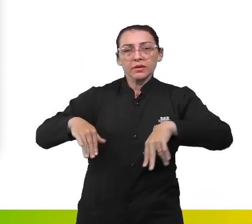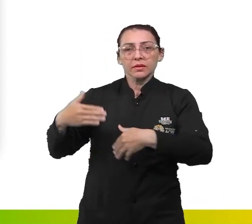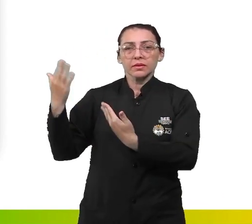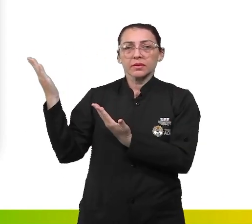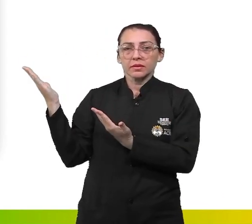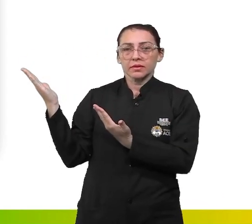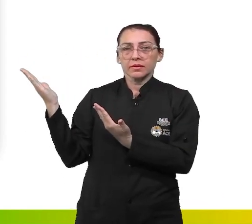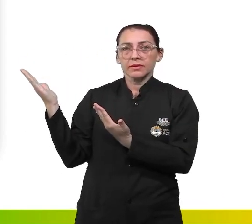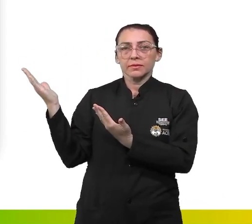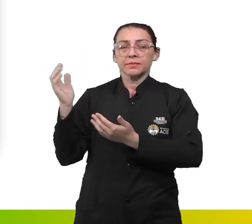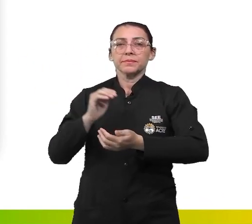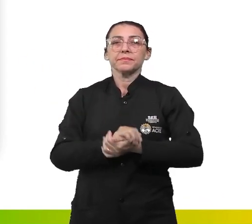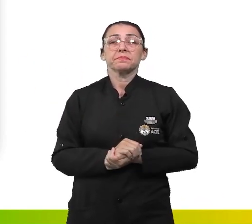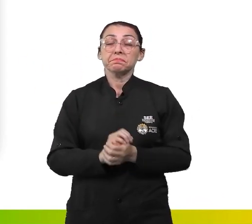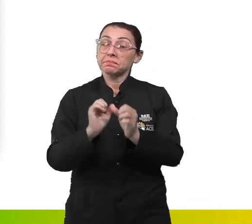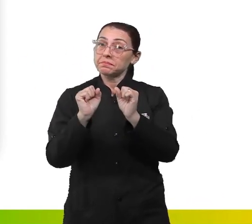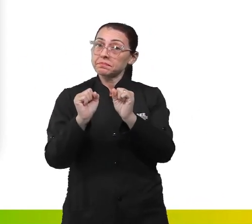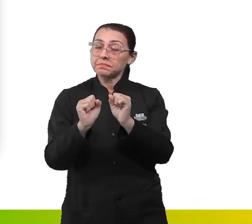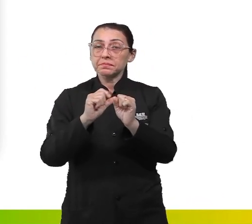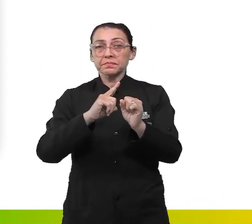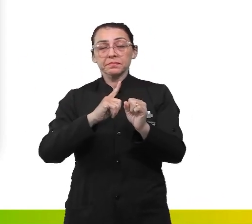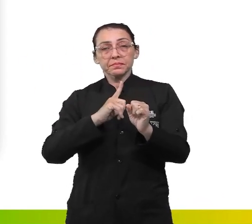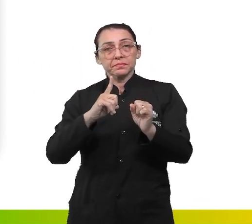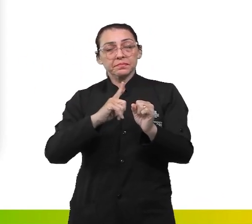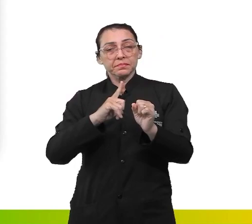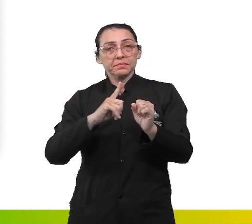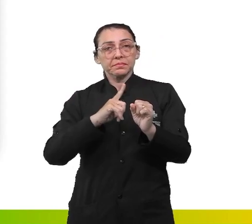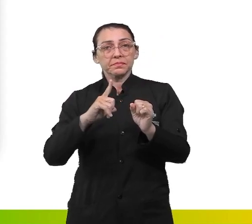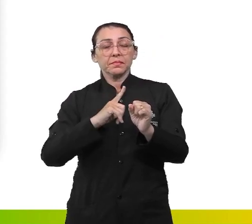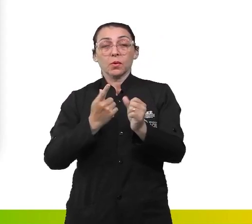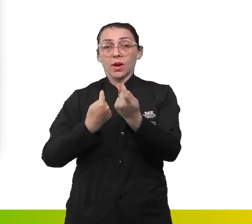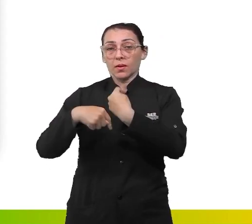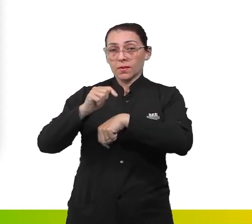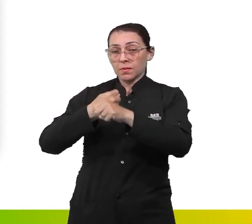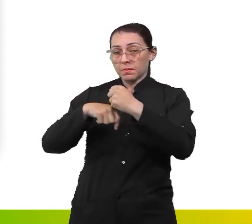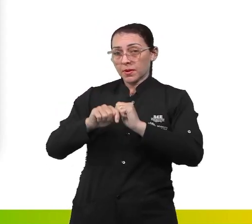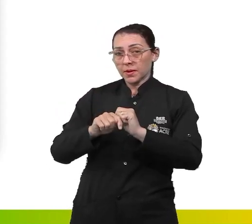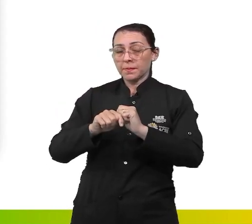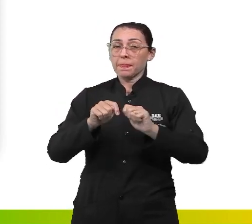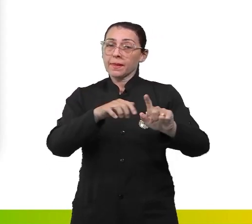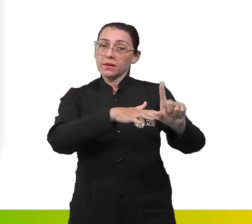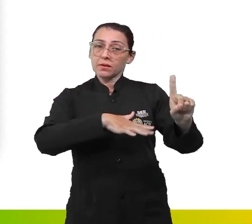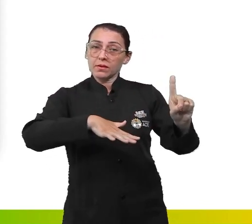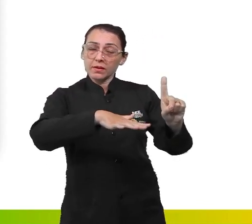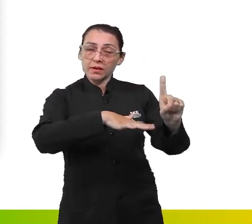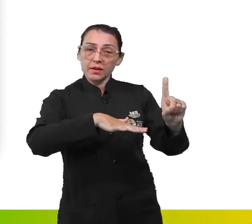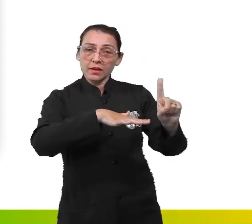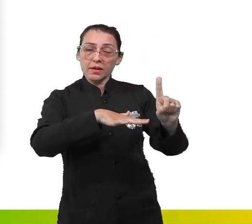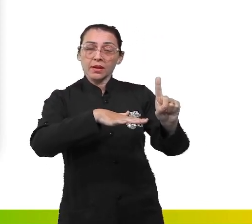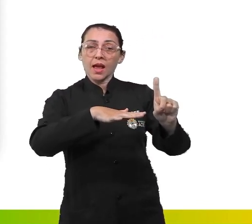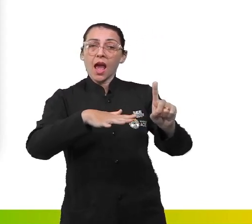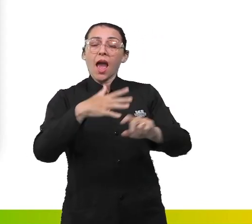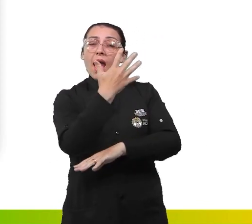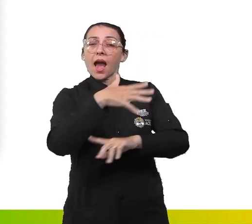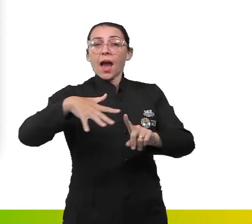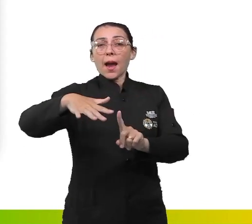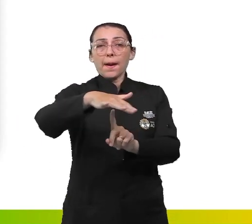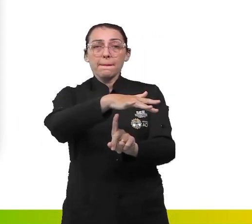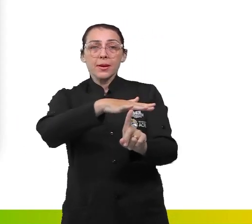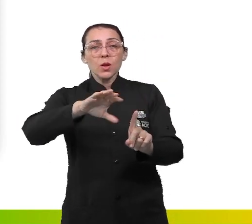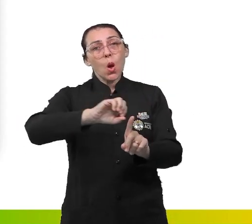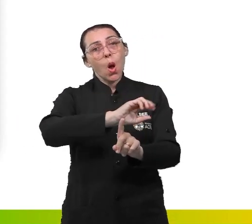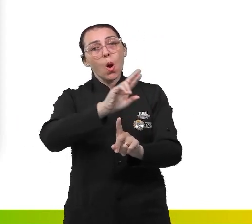nessa imagem. Ela pode ocorrer por motivos econômicos, sociais, ambientais